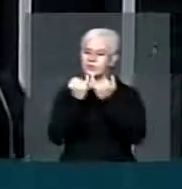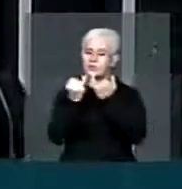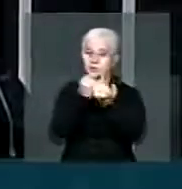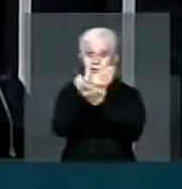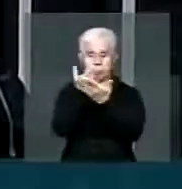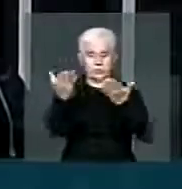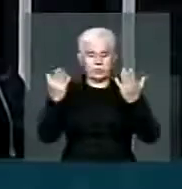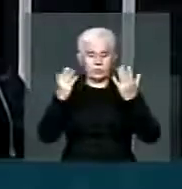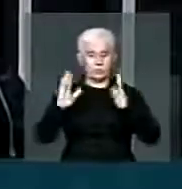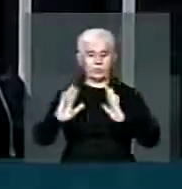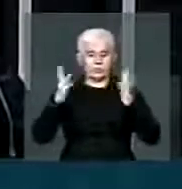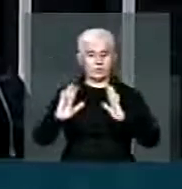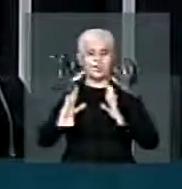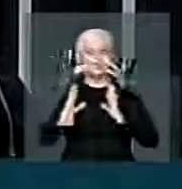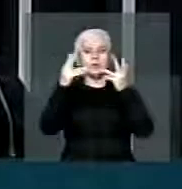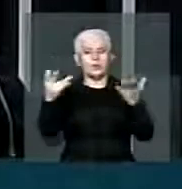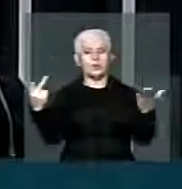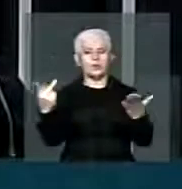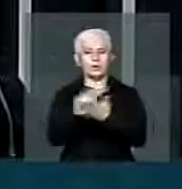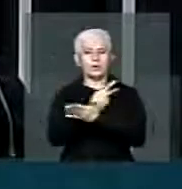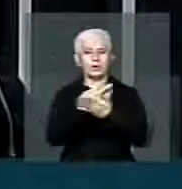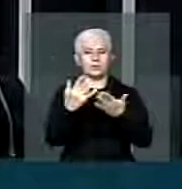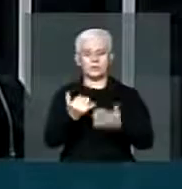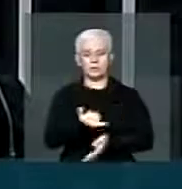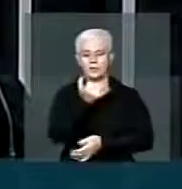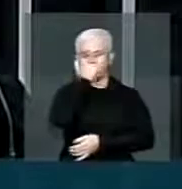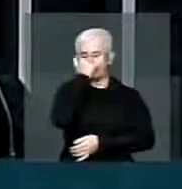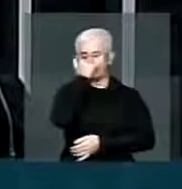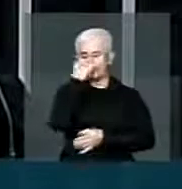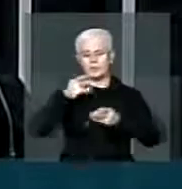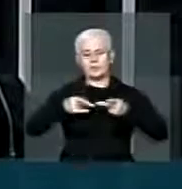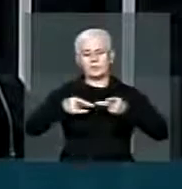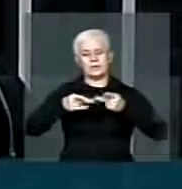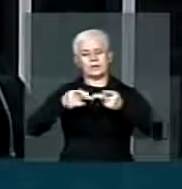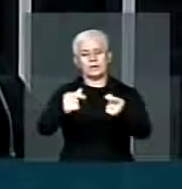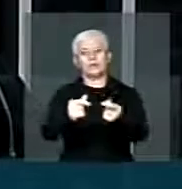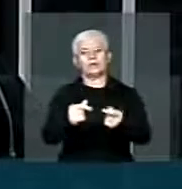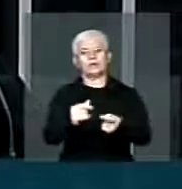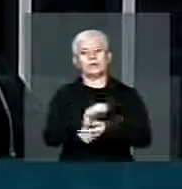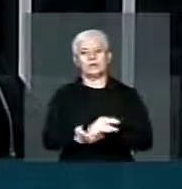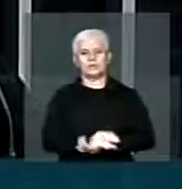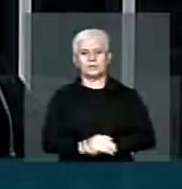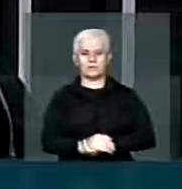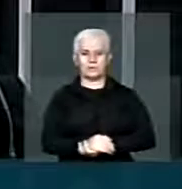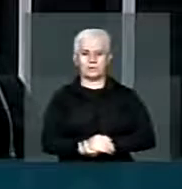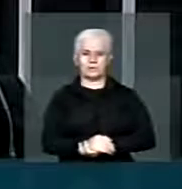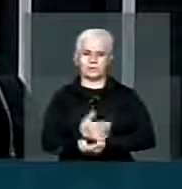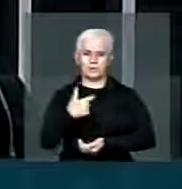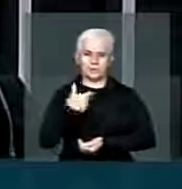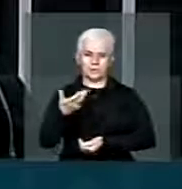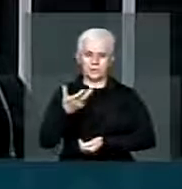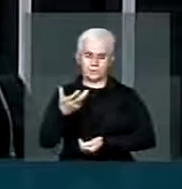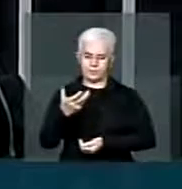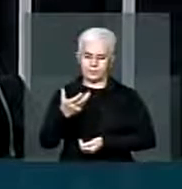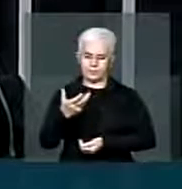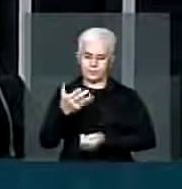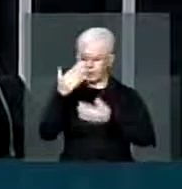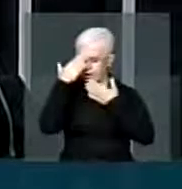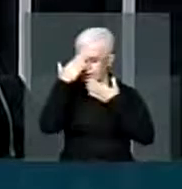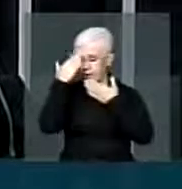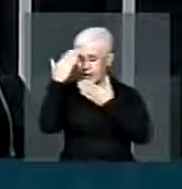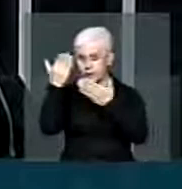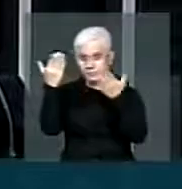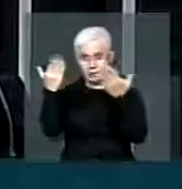similares como esses que foram palco desta tragédia. Eu quero, senhor presidente,